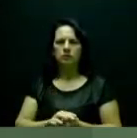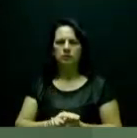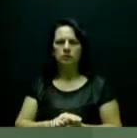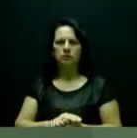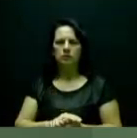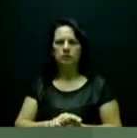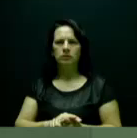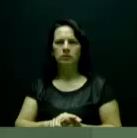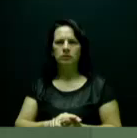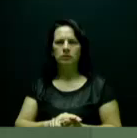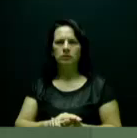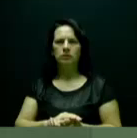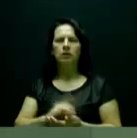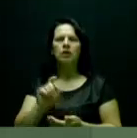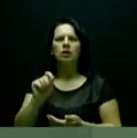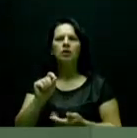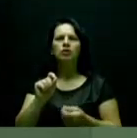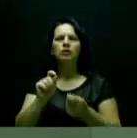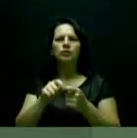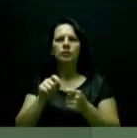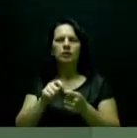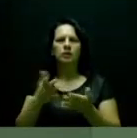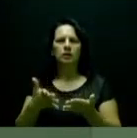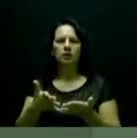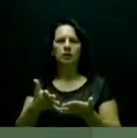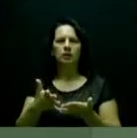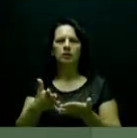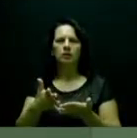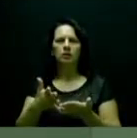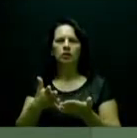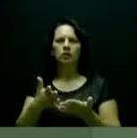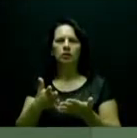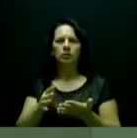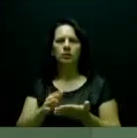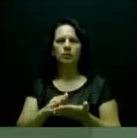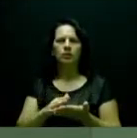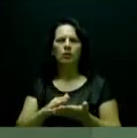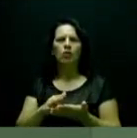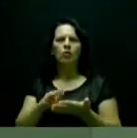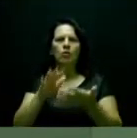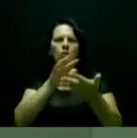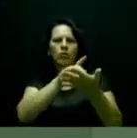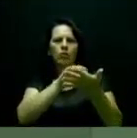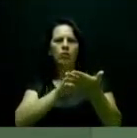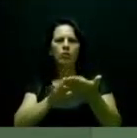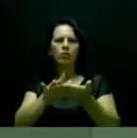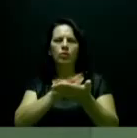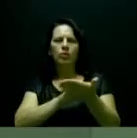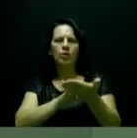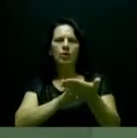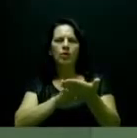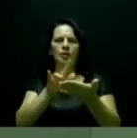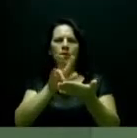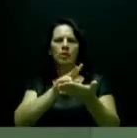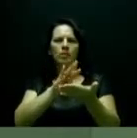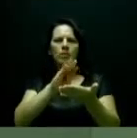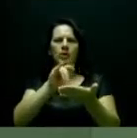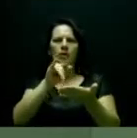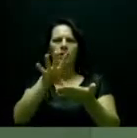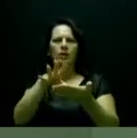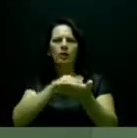virtuais. O que, que eles fizeram, embasado na minha publicação? Foram lá, printaram a tela